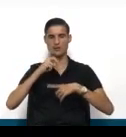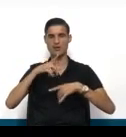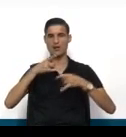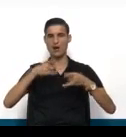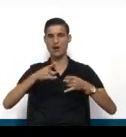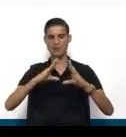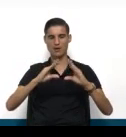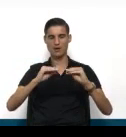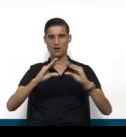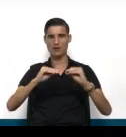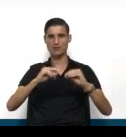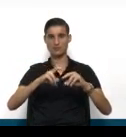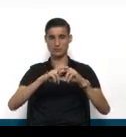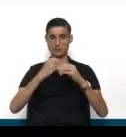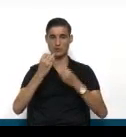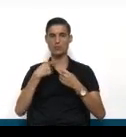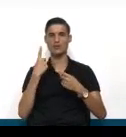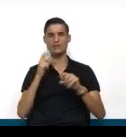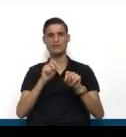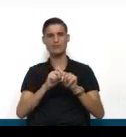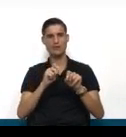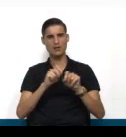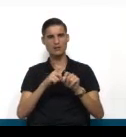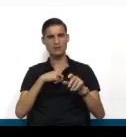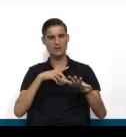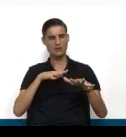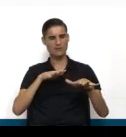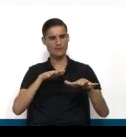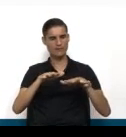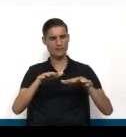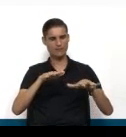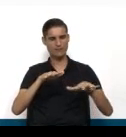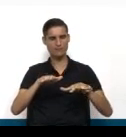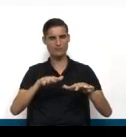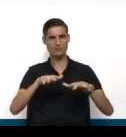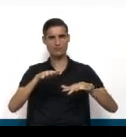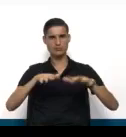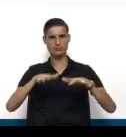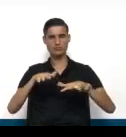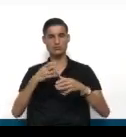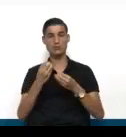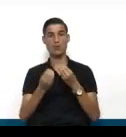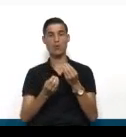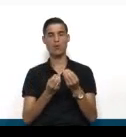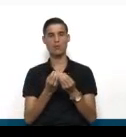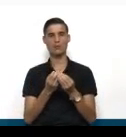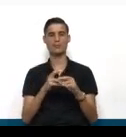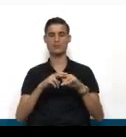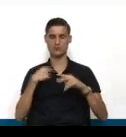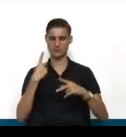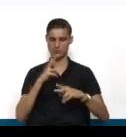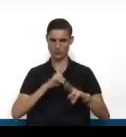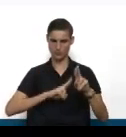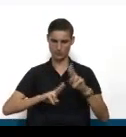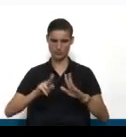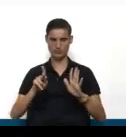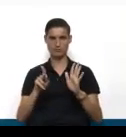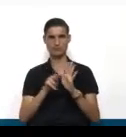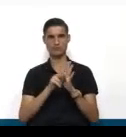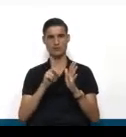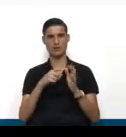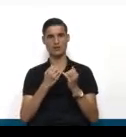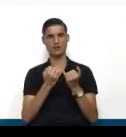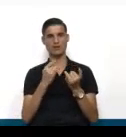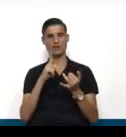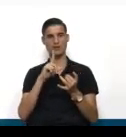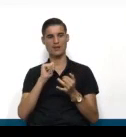para modelar a vibração dessa superfície? Então, nós podemos usar agora, neste caso, a equação